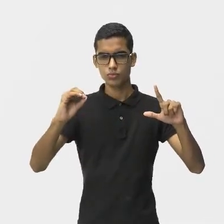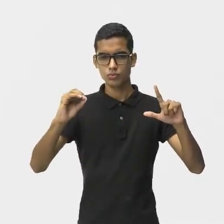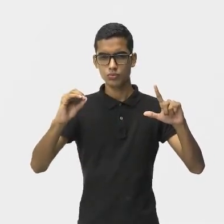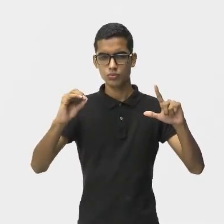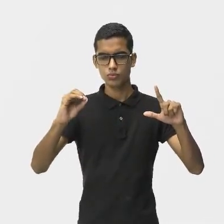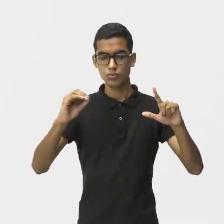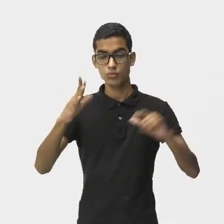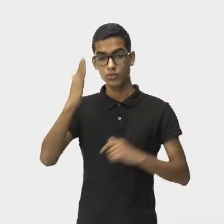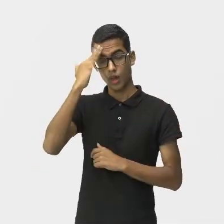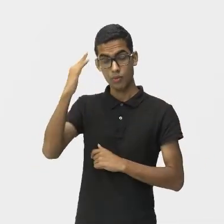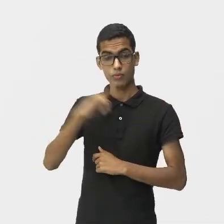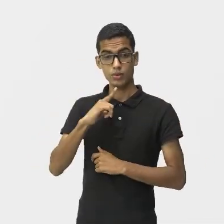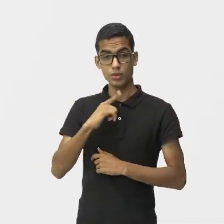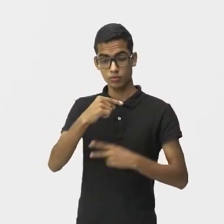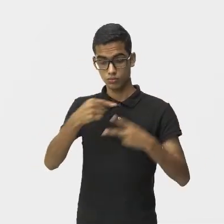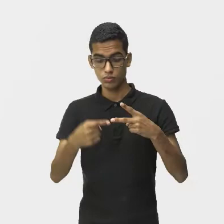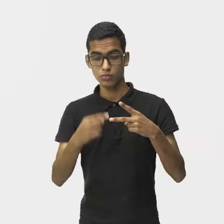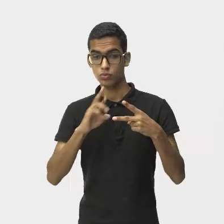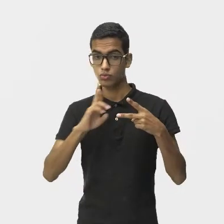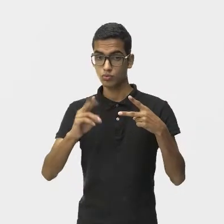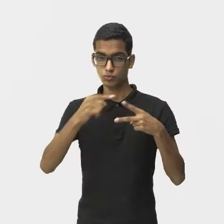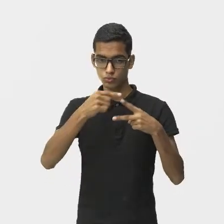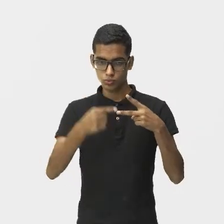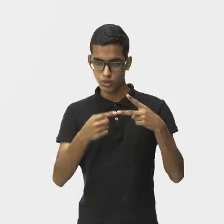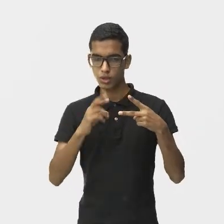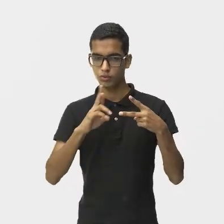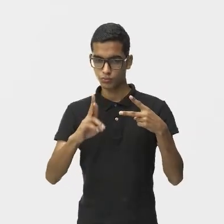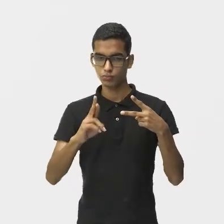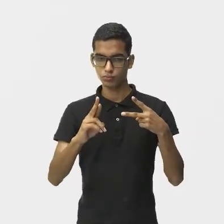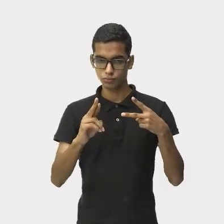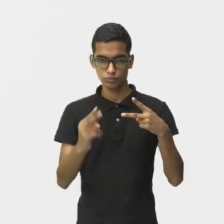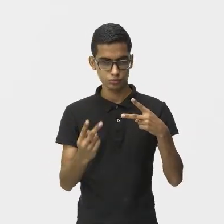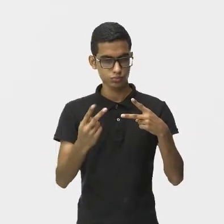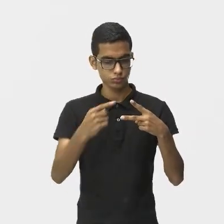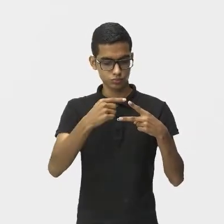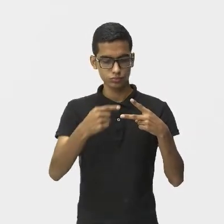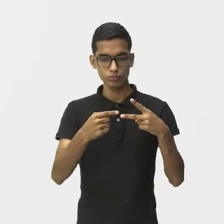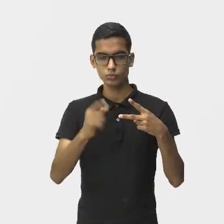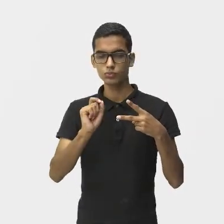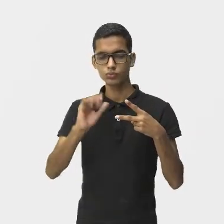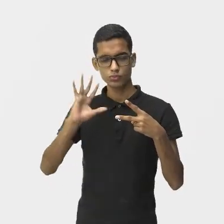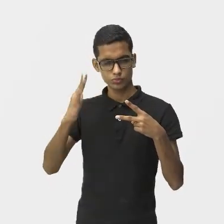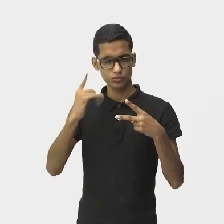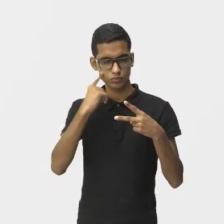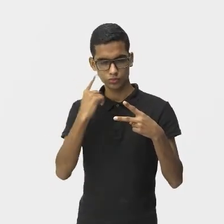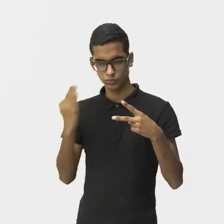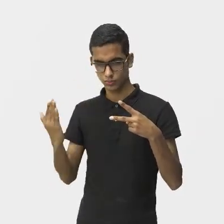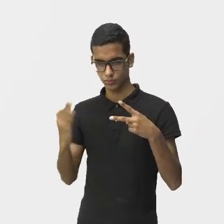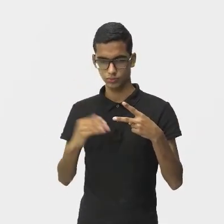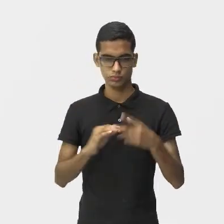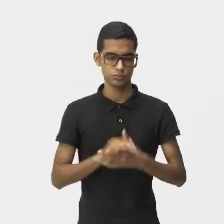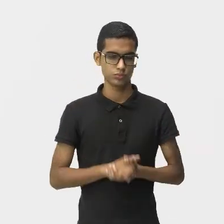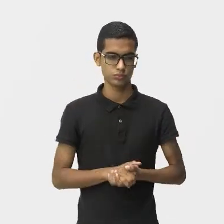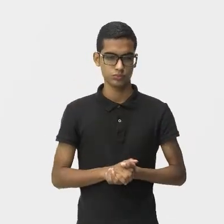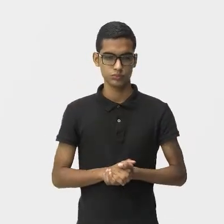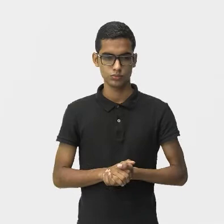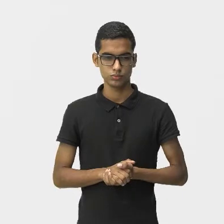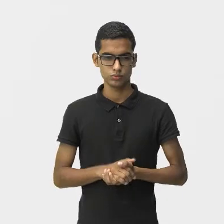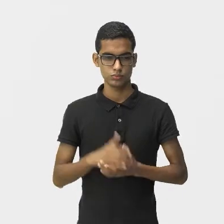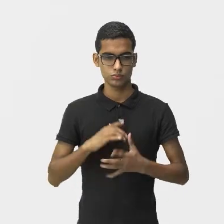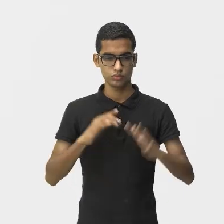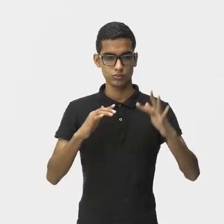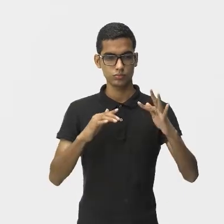ter duas respostas para essa equação do segundo grau. Olha o que vai acontecer aqui, pessoal. Eu tenho x